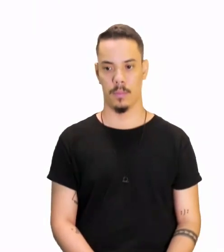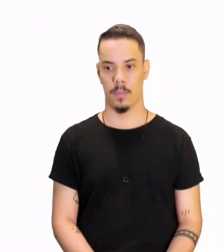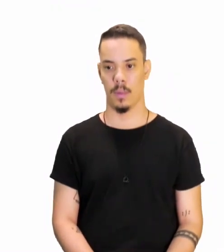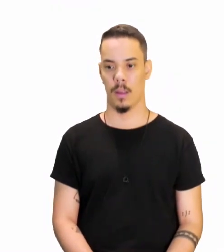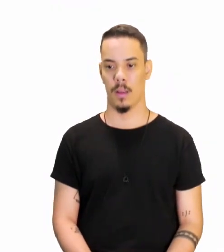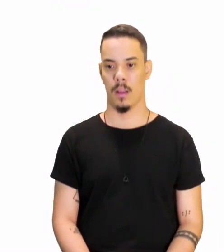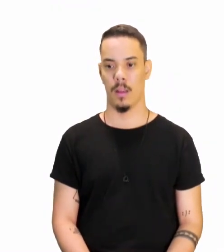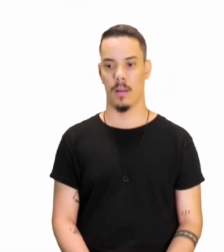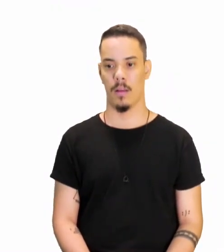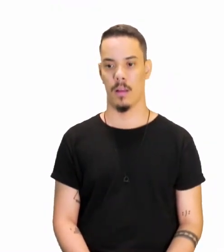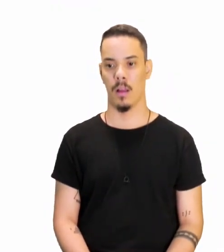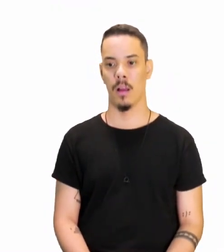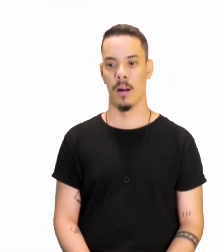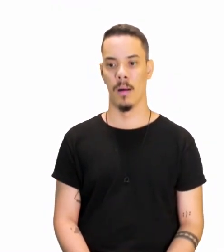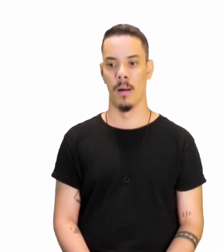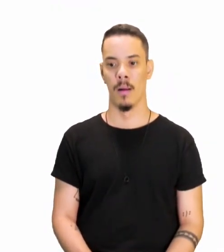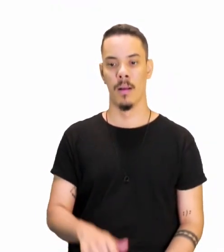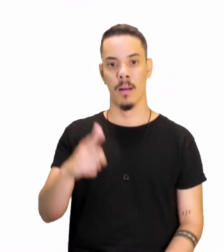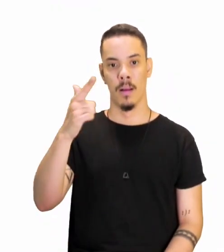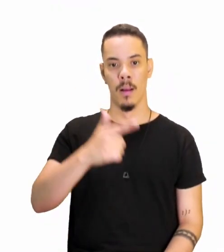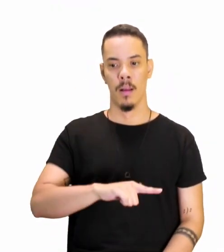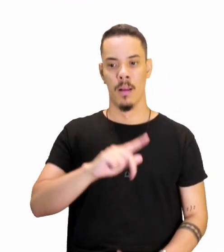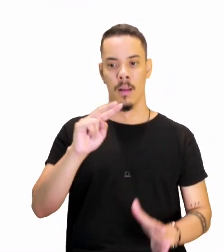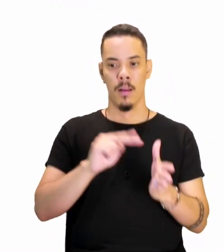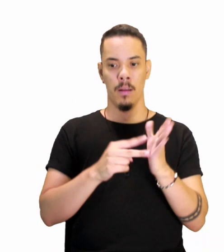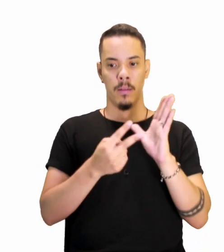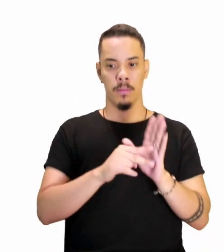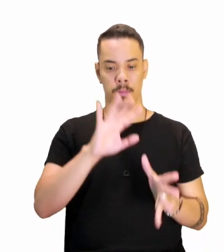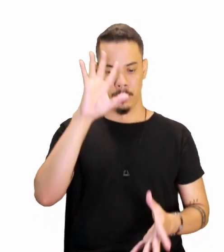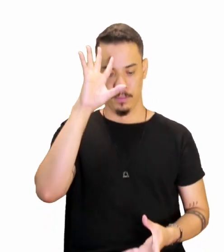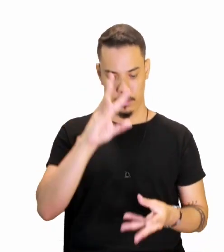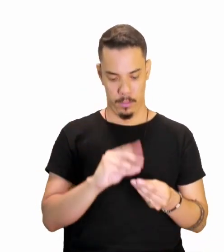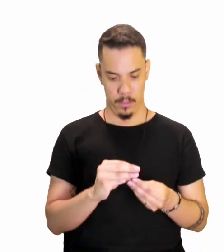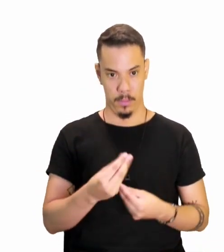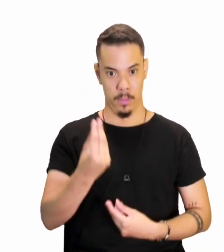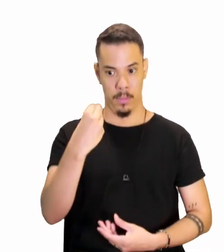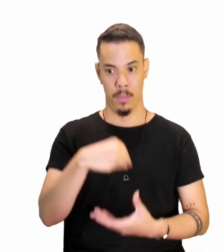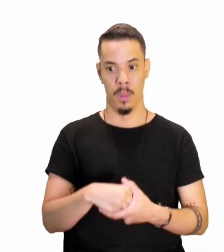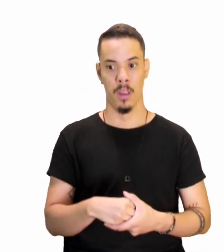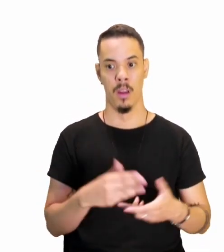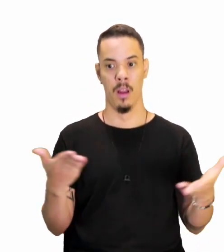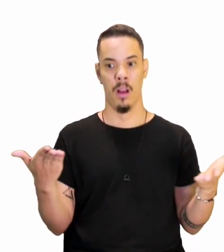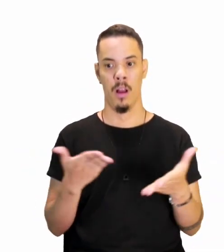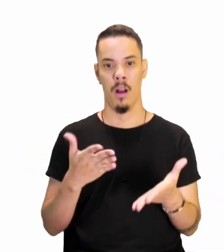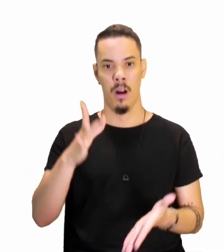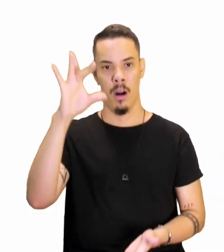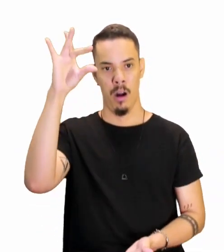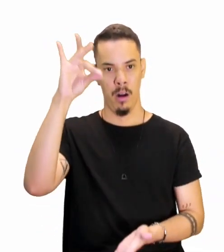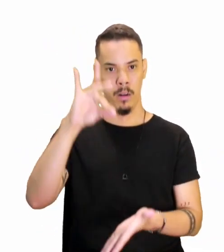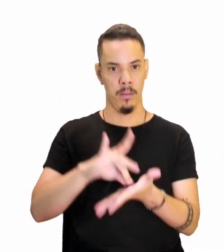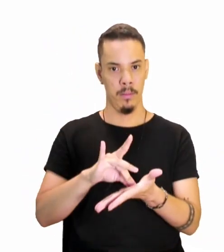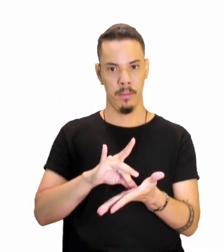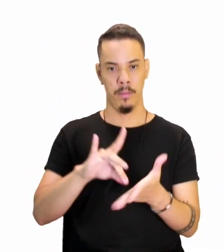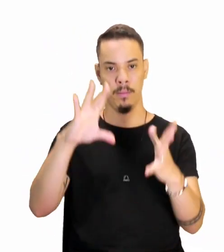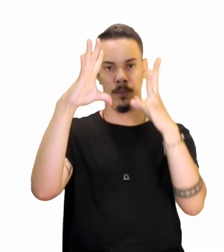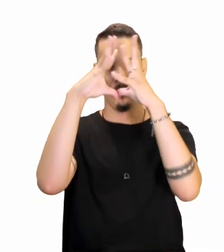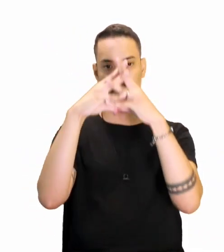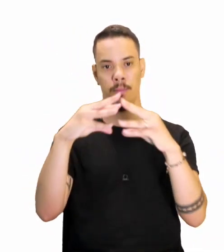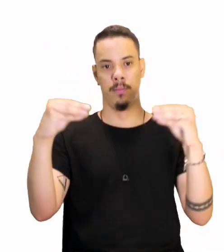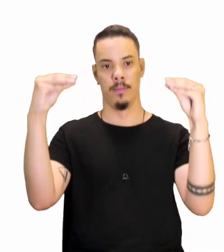vocês sobre a questão da significação, tá bom? Agora, do concreto e do